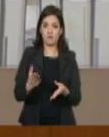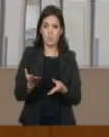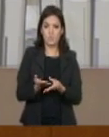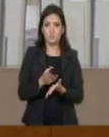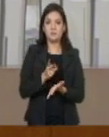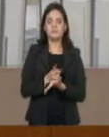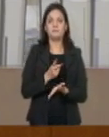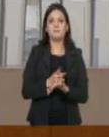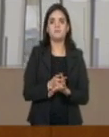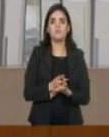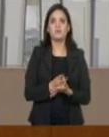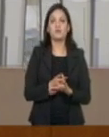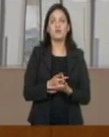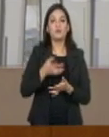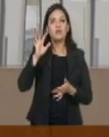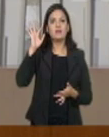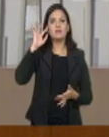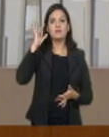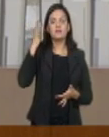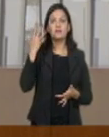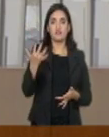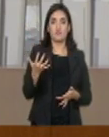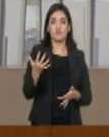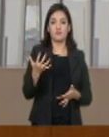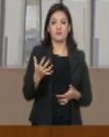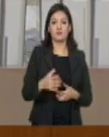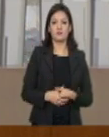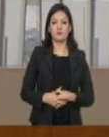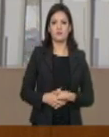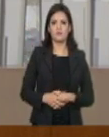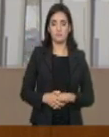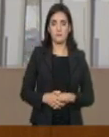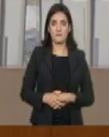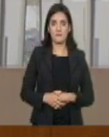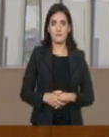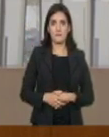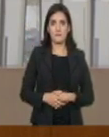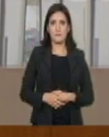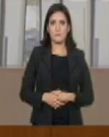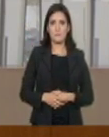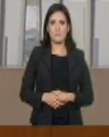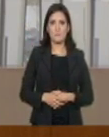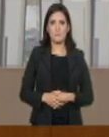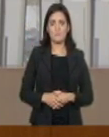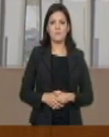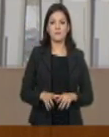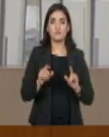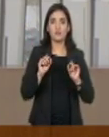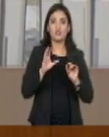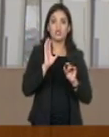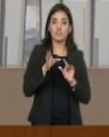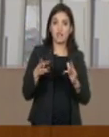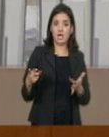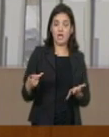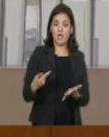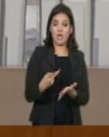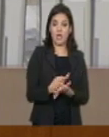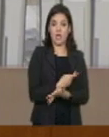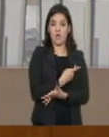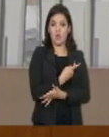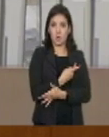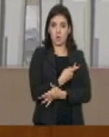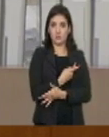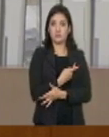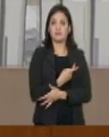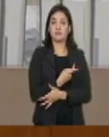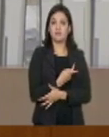execução definitiva, e aqui estão aqueles casos em que já houve o trânsito em julgado real,